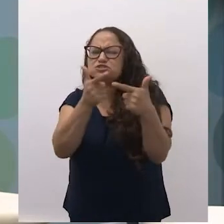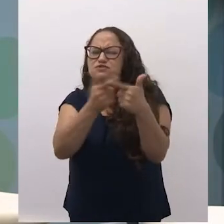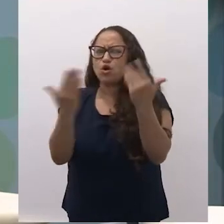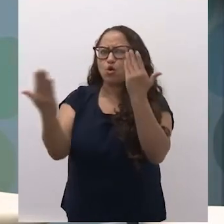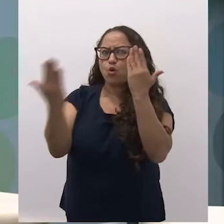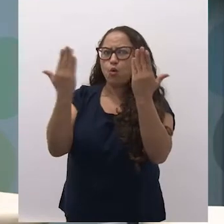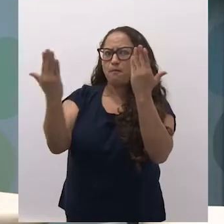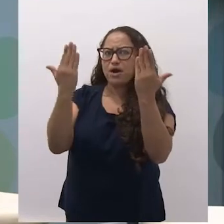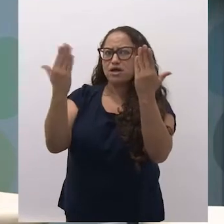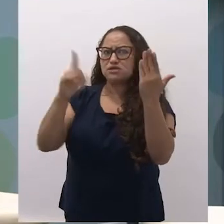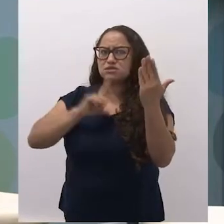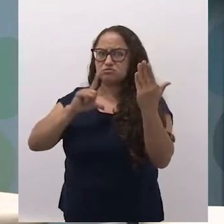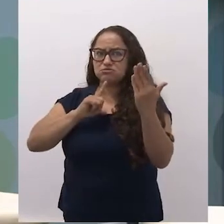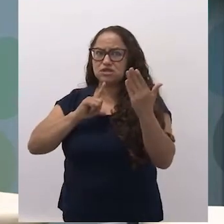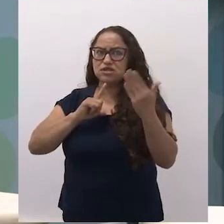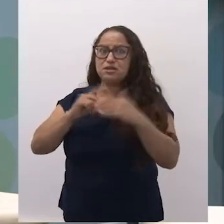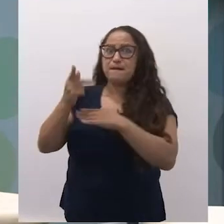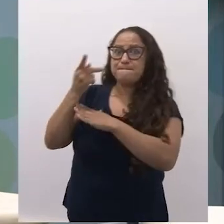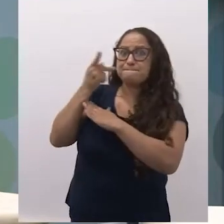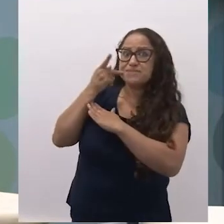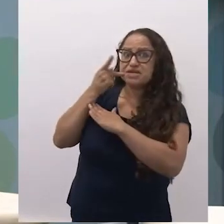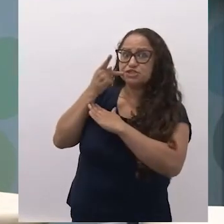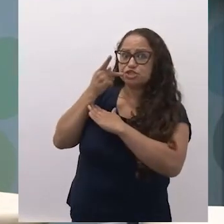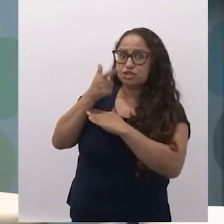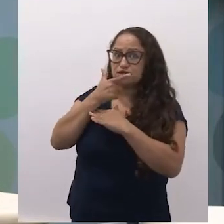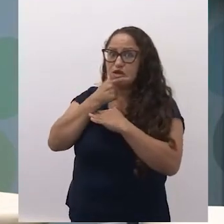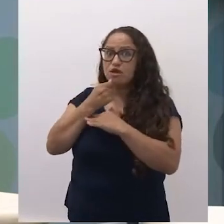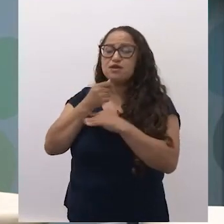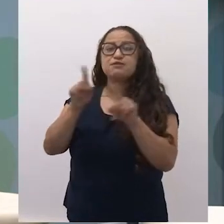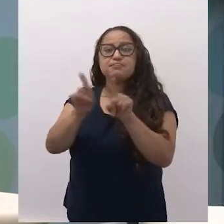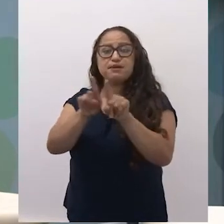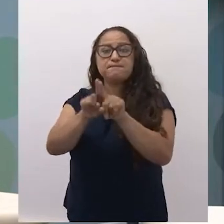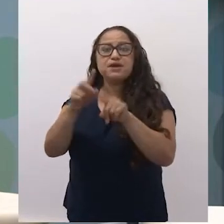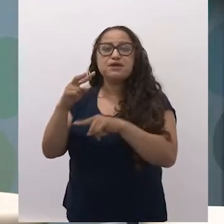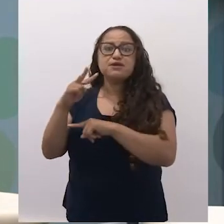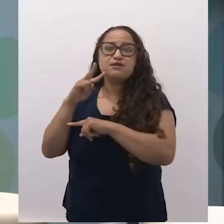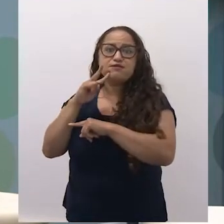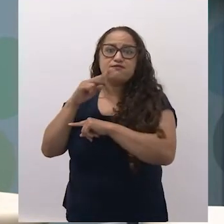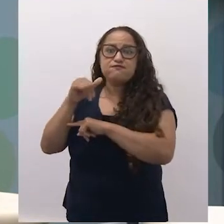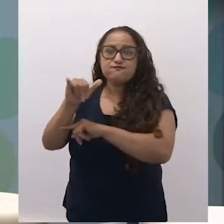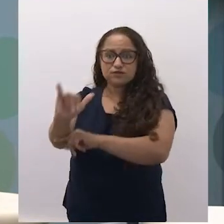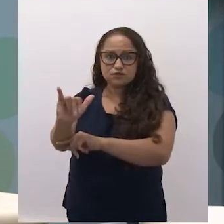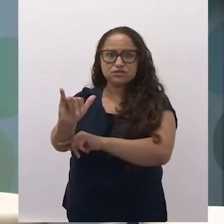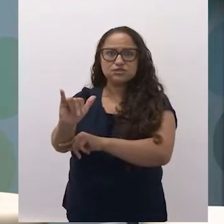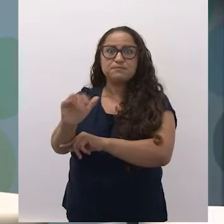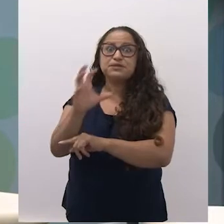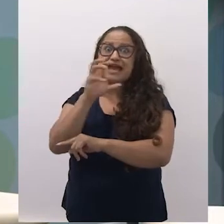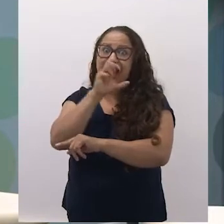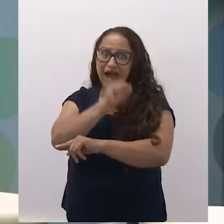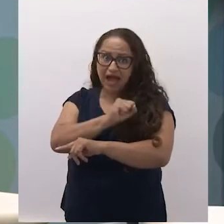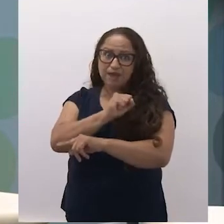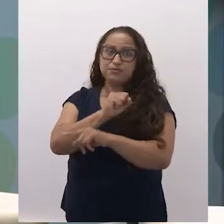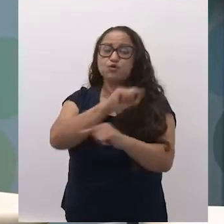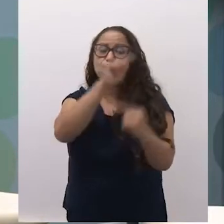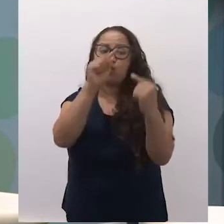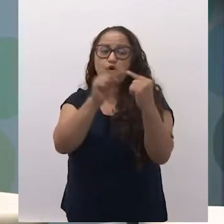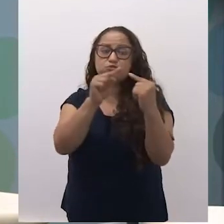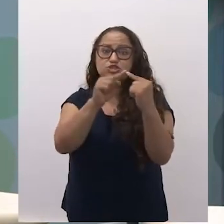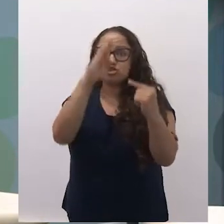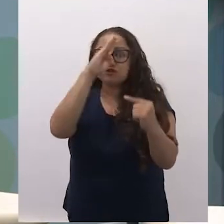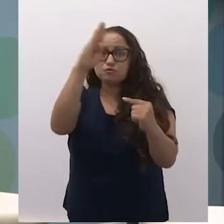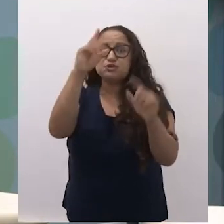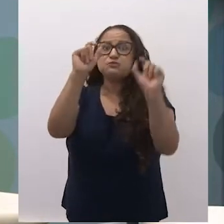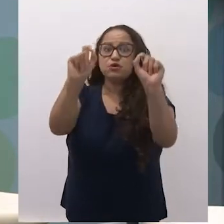entre Piaget e Vygotsky, para a gente tentar entender, mas tem que ser bem breve, por causa que o objetivo principal é a gente pegar